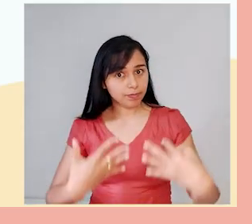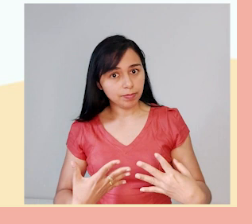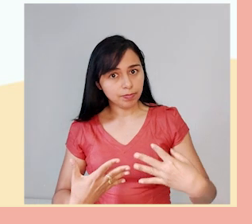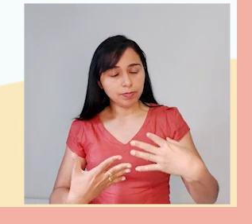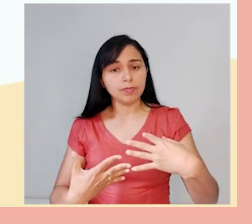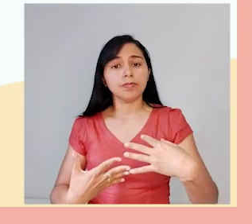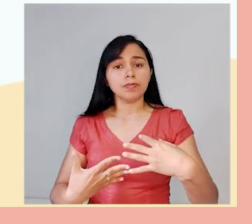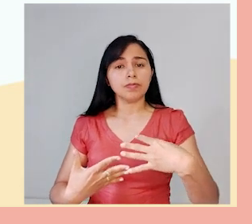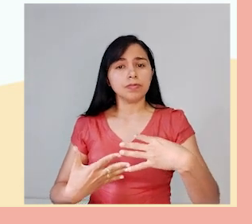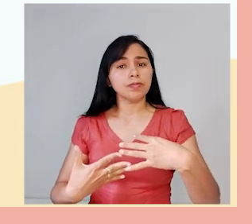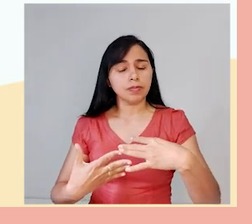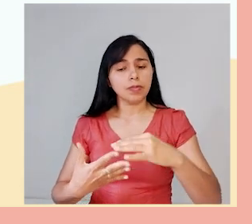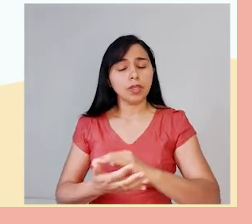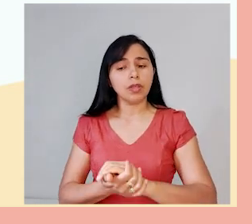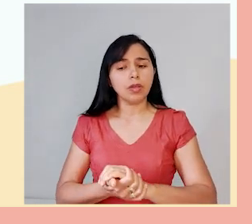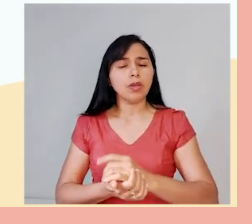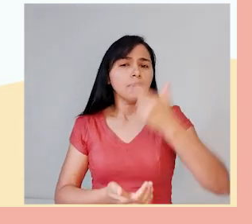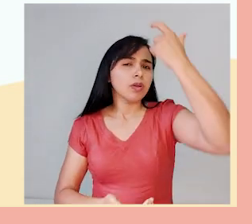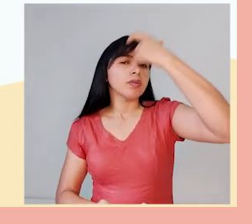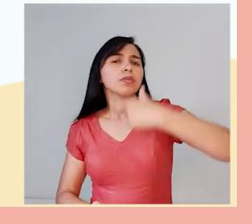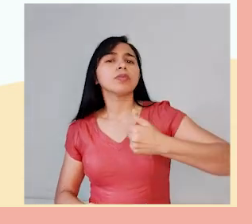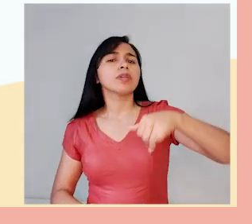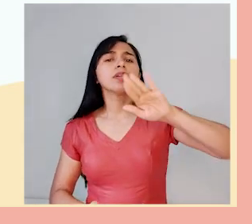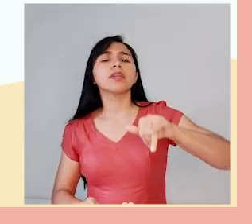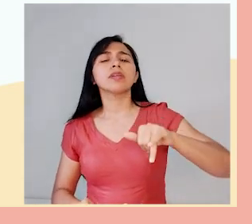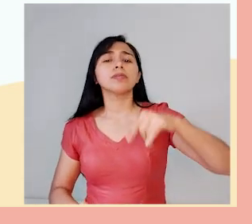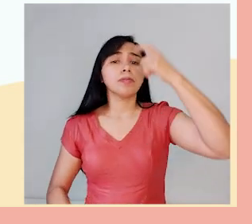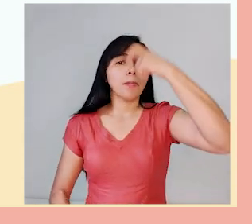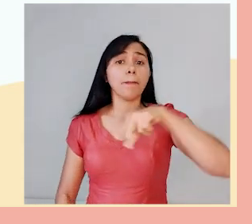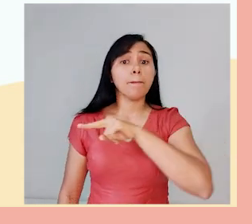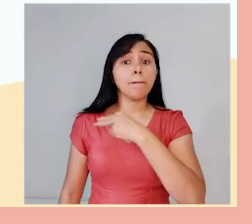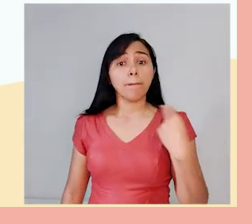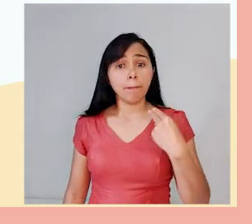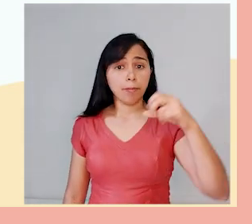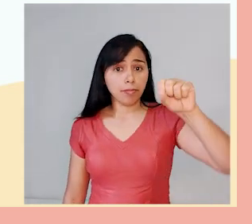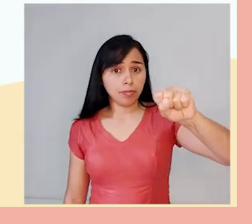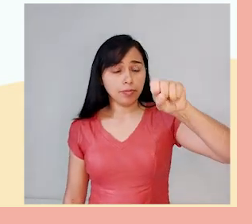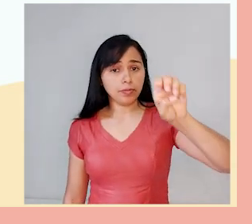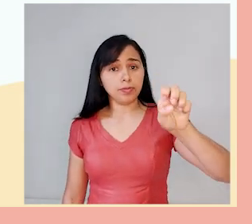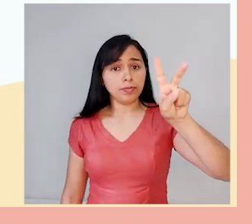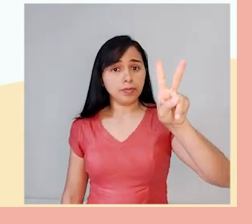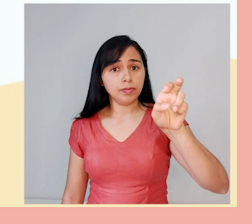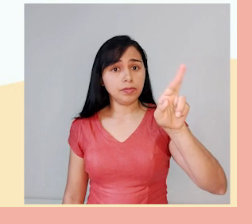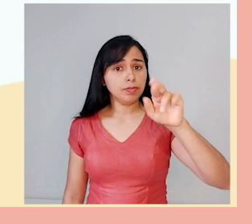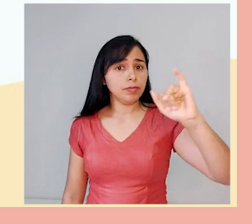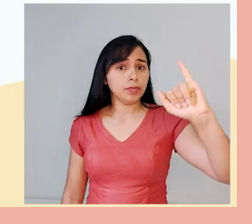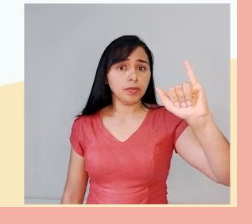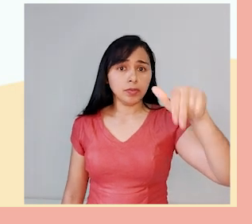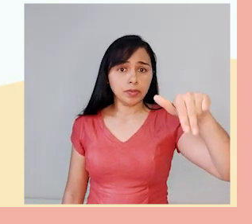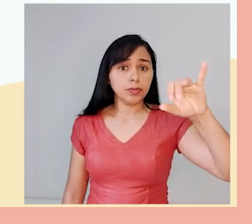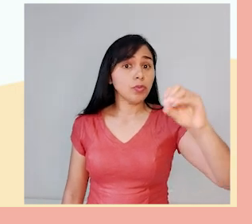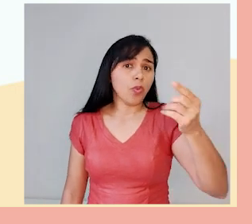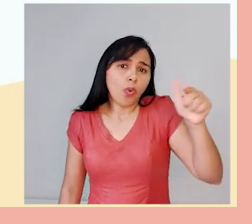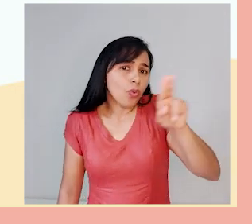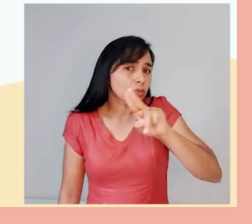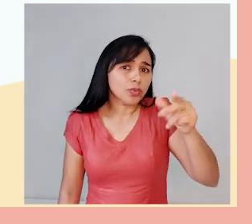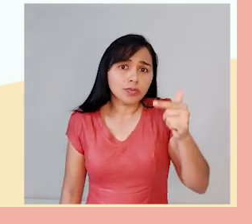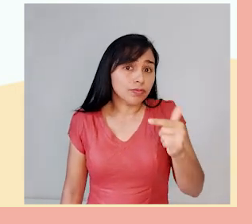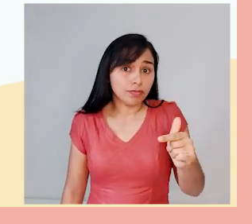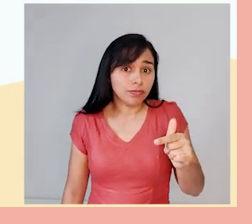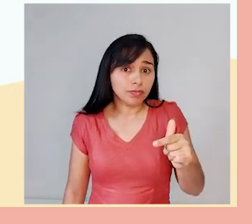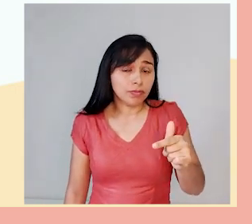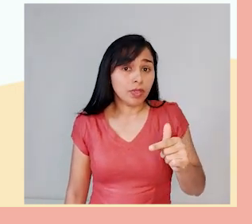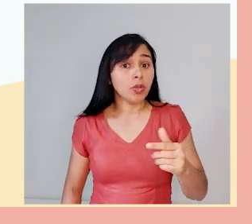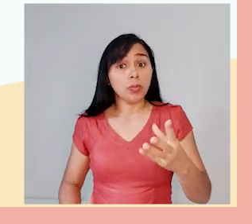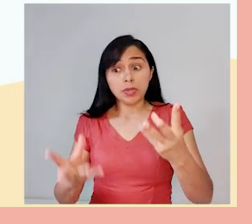e a que vai. O meu nome é Severino, não tenho outro de pia. Como há muitos Severinos, que é de santo